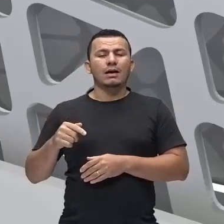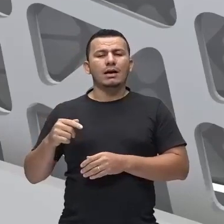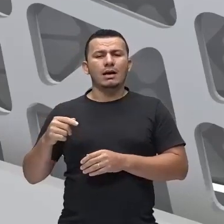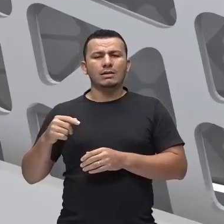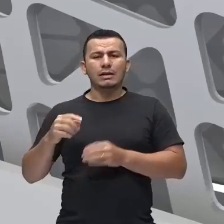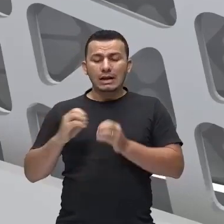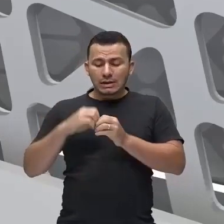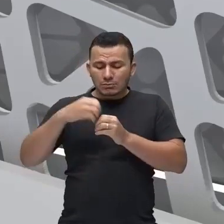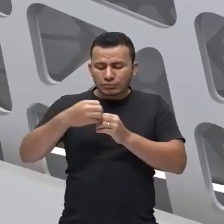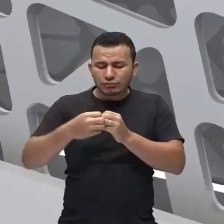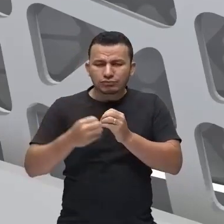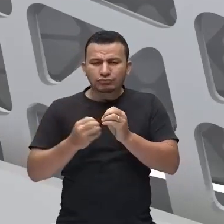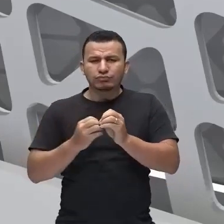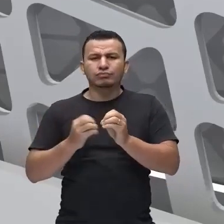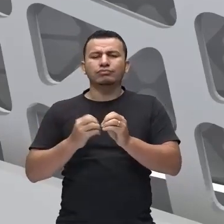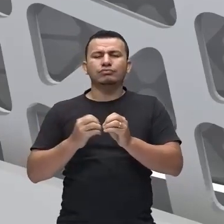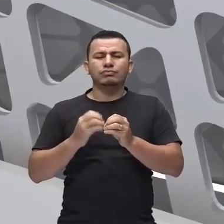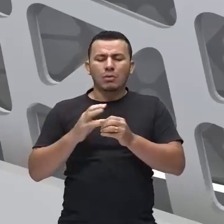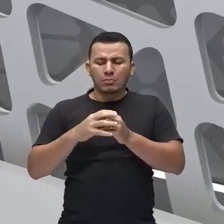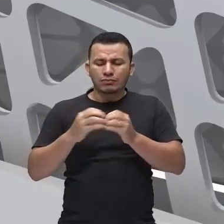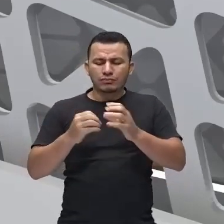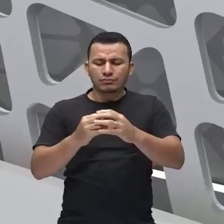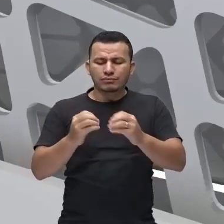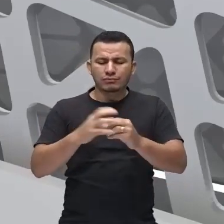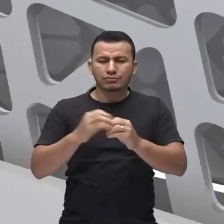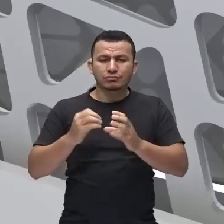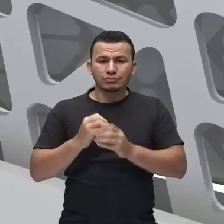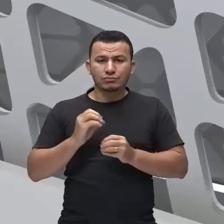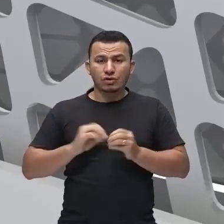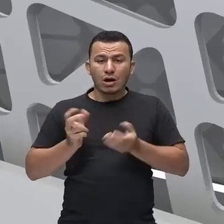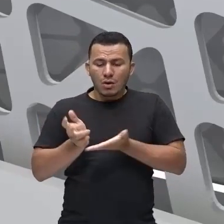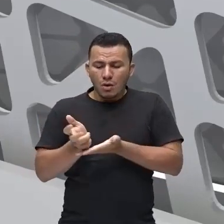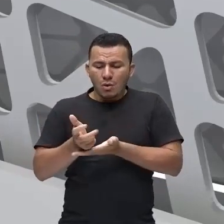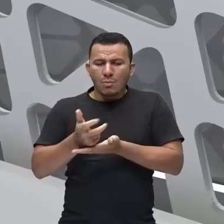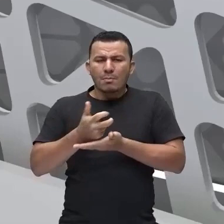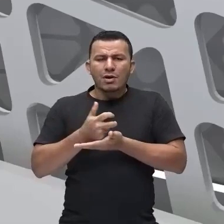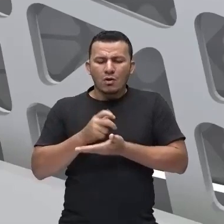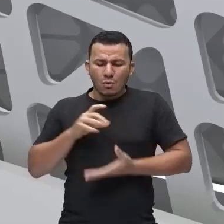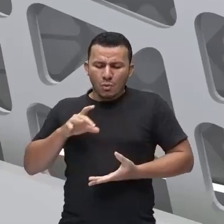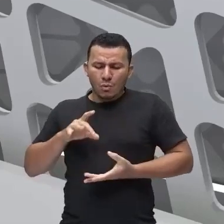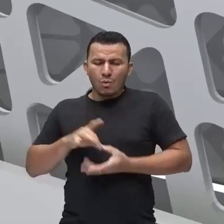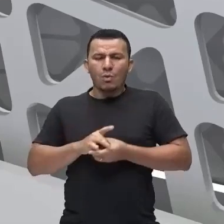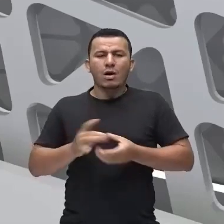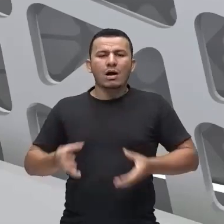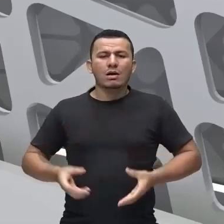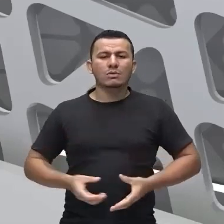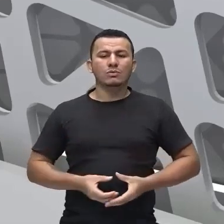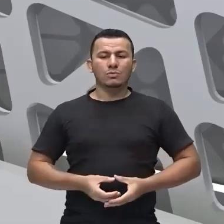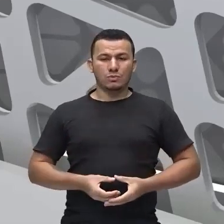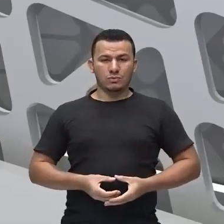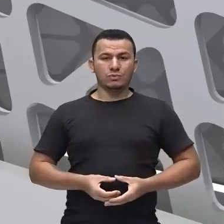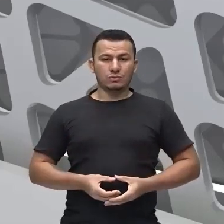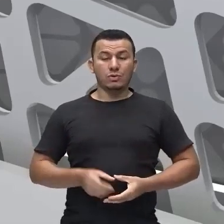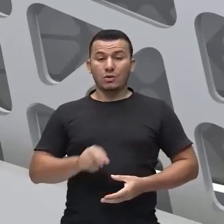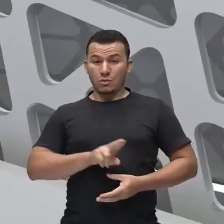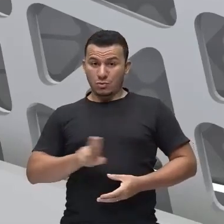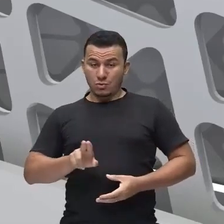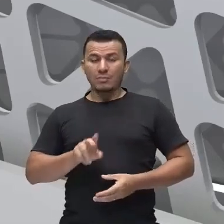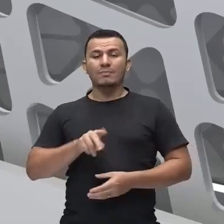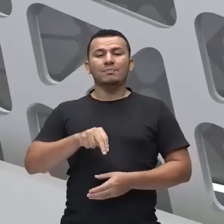essas células aí, esse embrião vai se fixar na parede uterina, tá? Que é no processo de